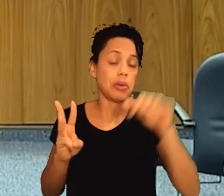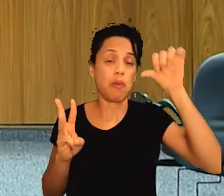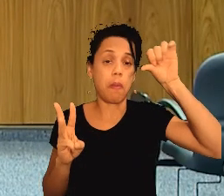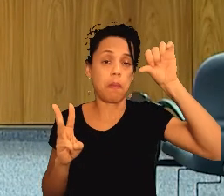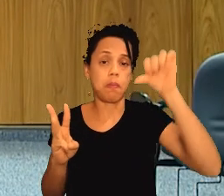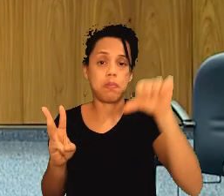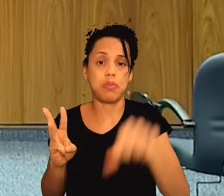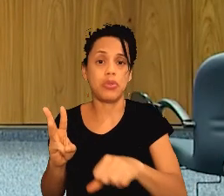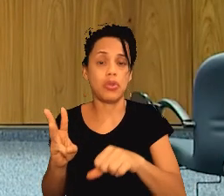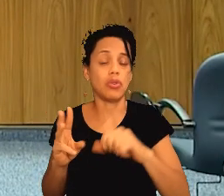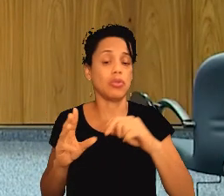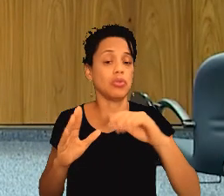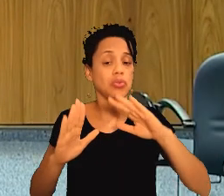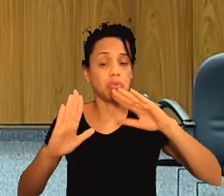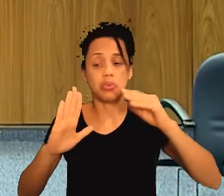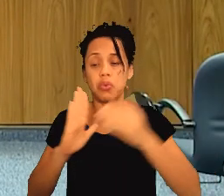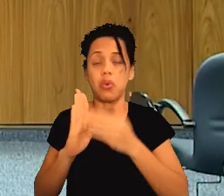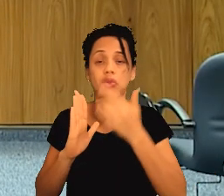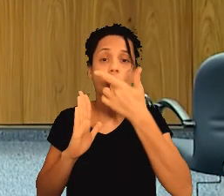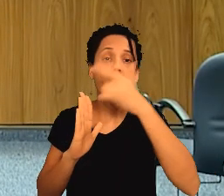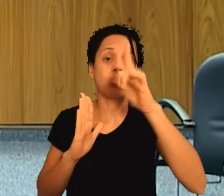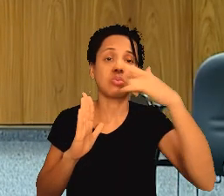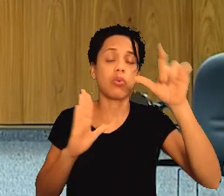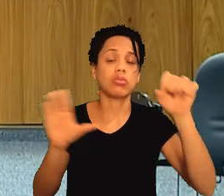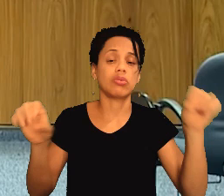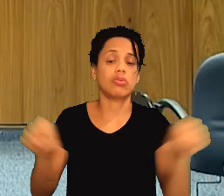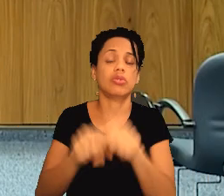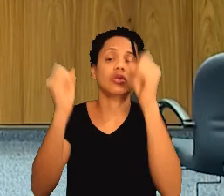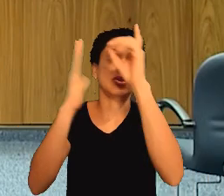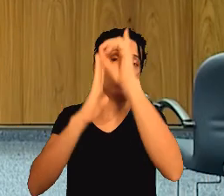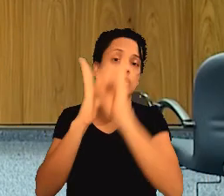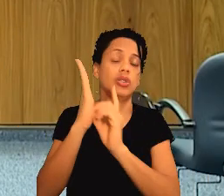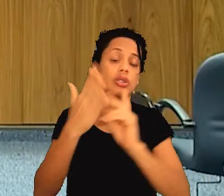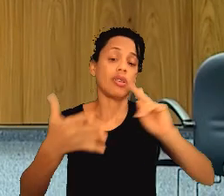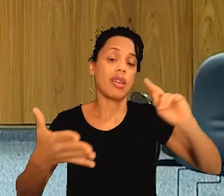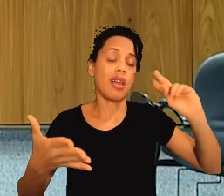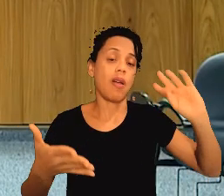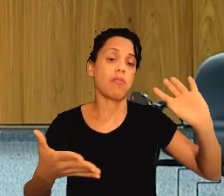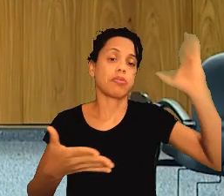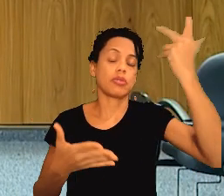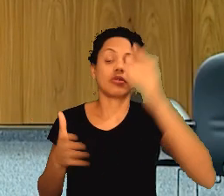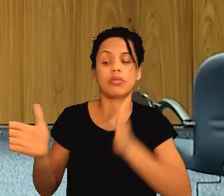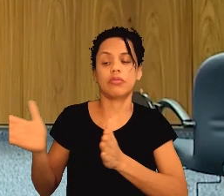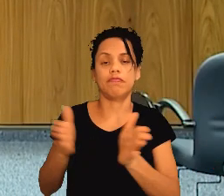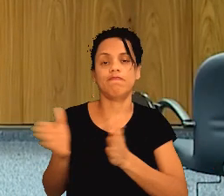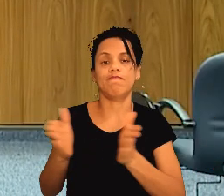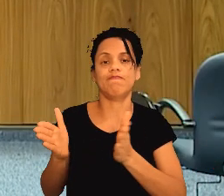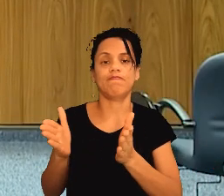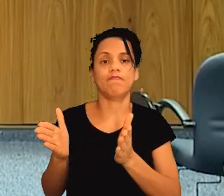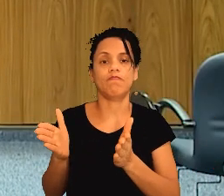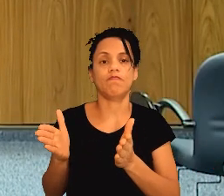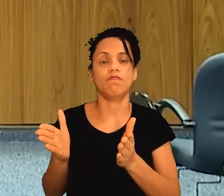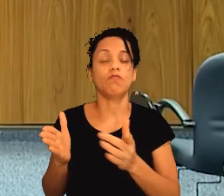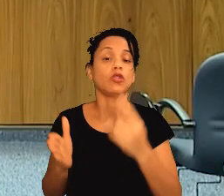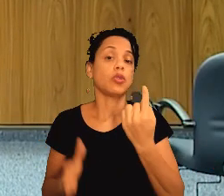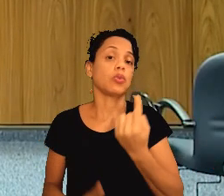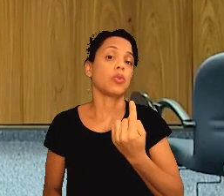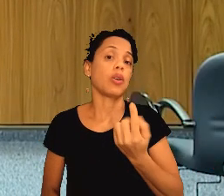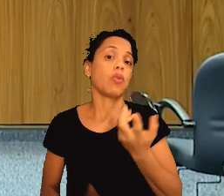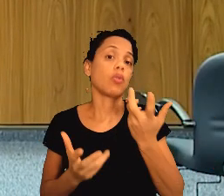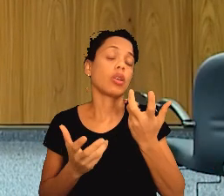foi o pivô de todas as outras violações de direitos que aconteceram nesse período. Então, o interesse